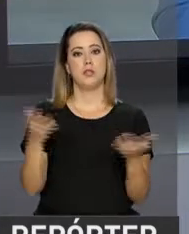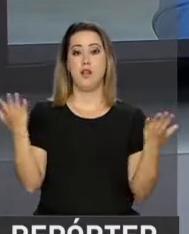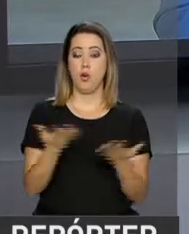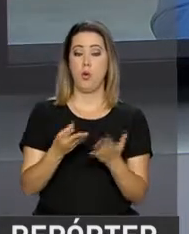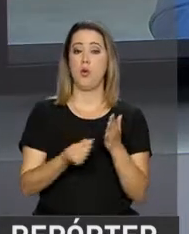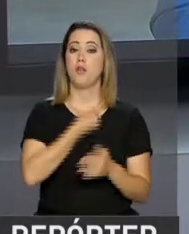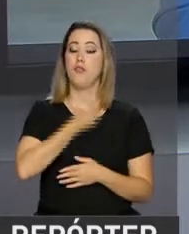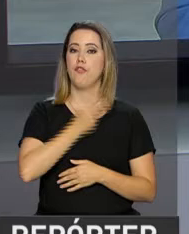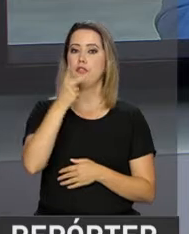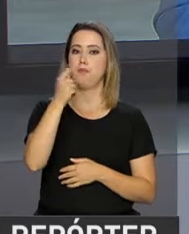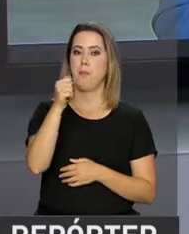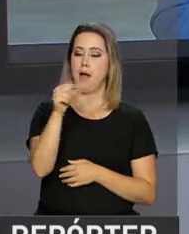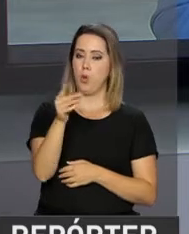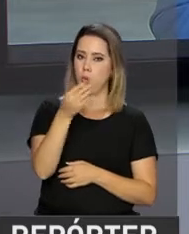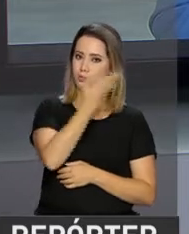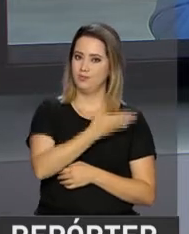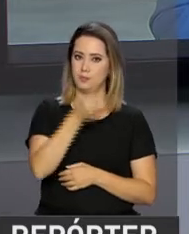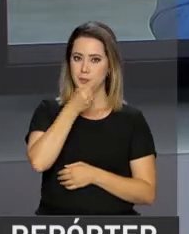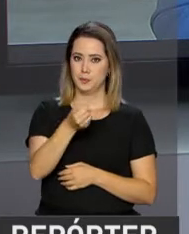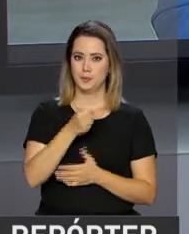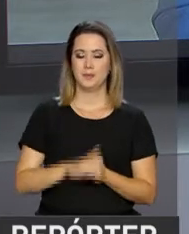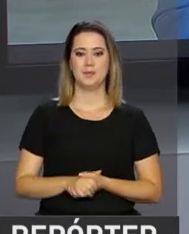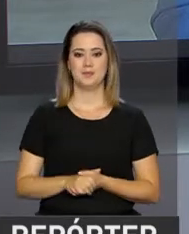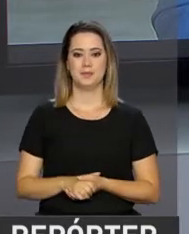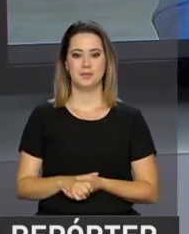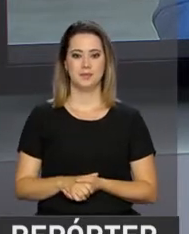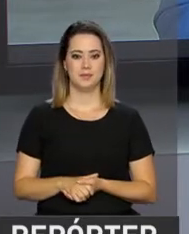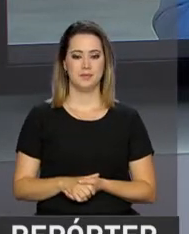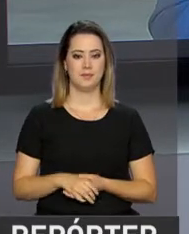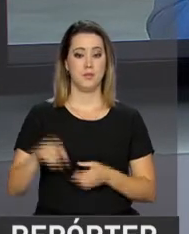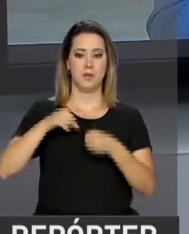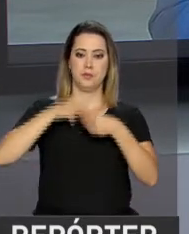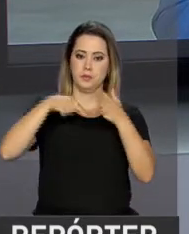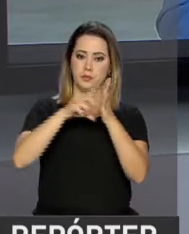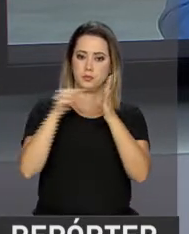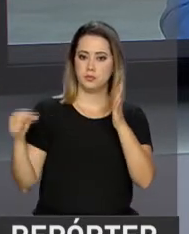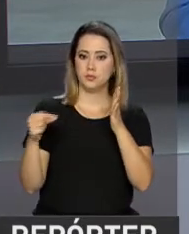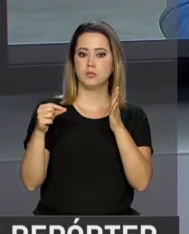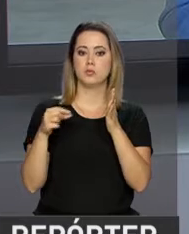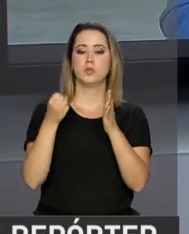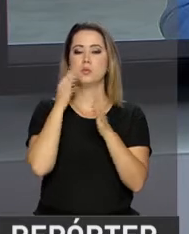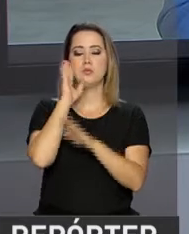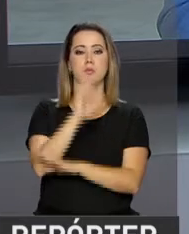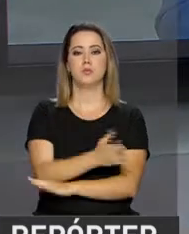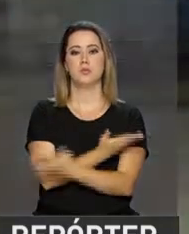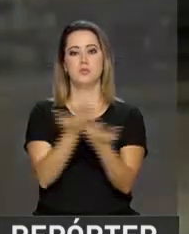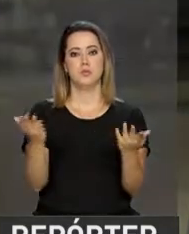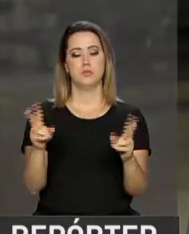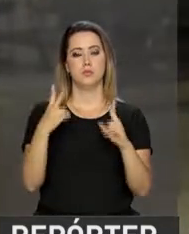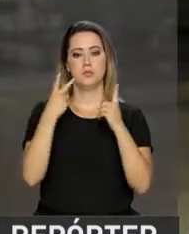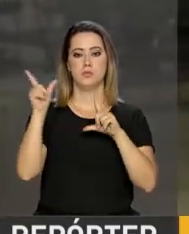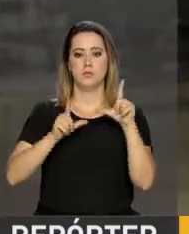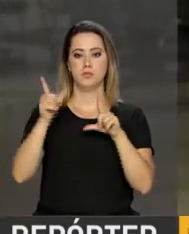vivo com o repórter paulo la sálvia é com você paulo votamos aqui do palácio do planalto boa tarde carol boa tarde a